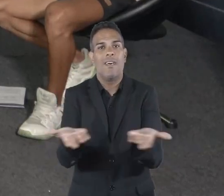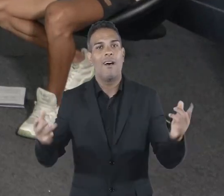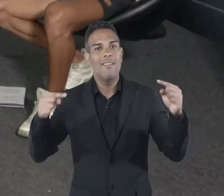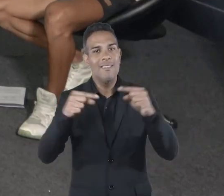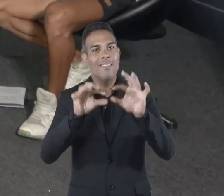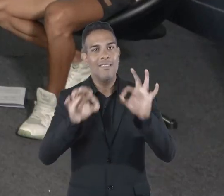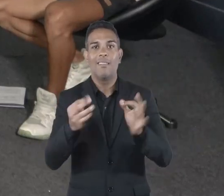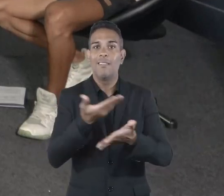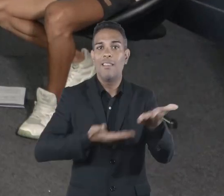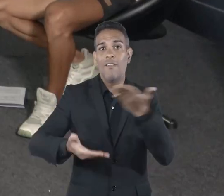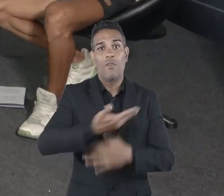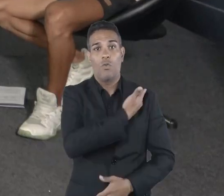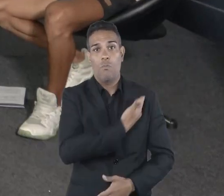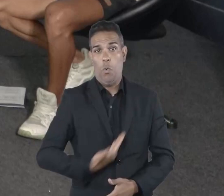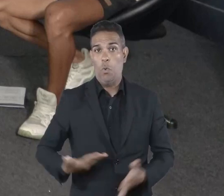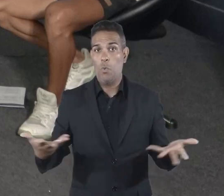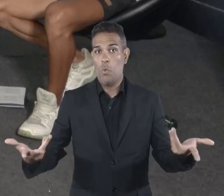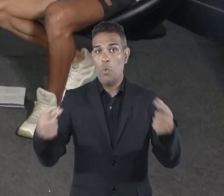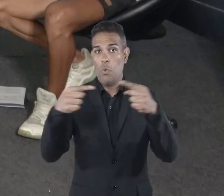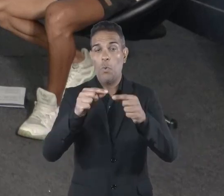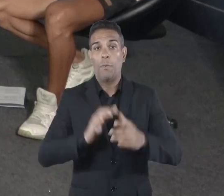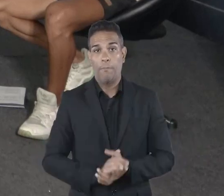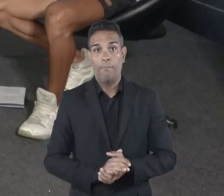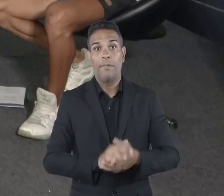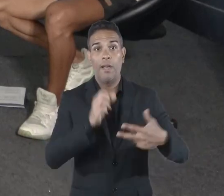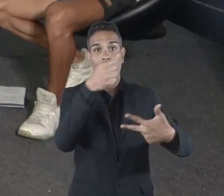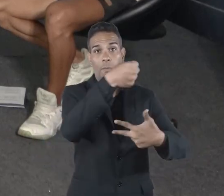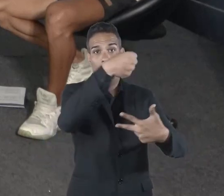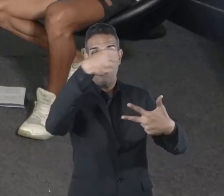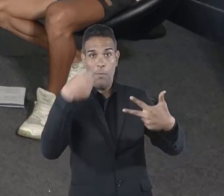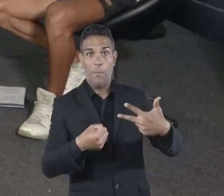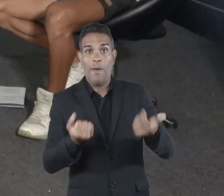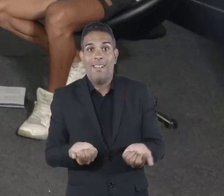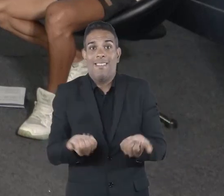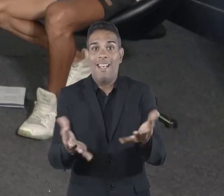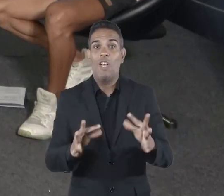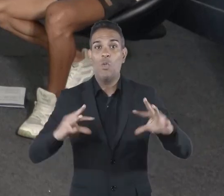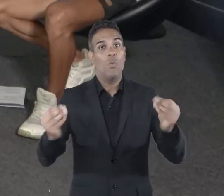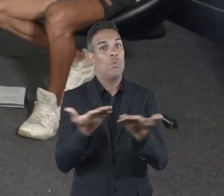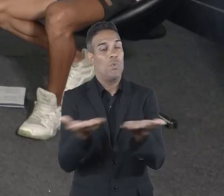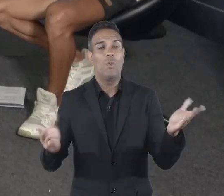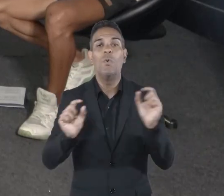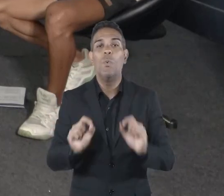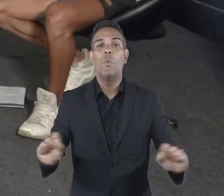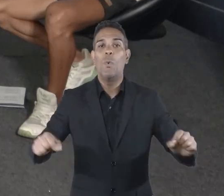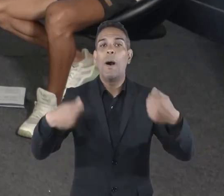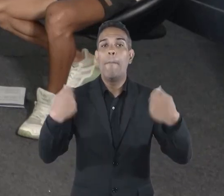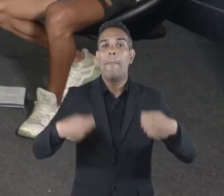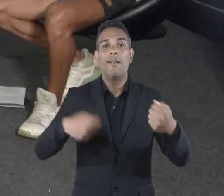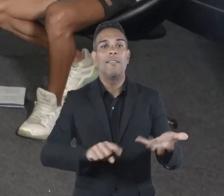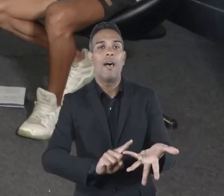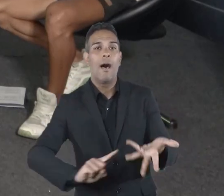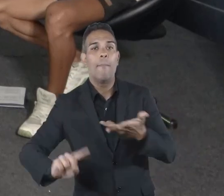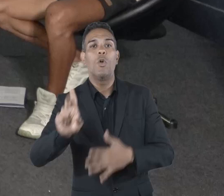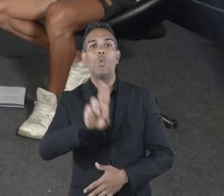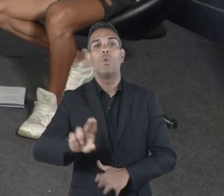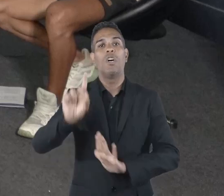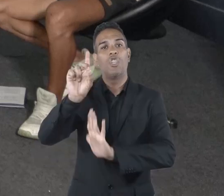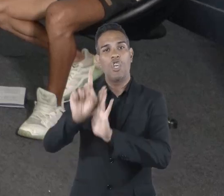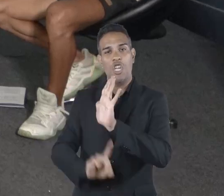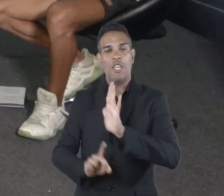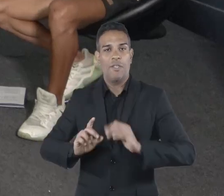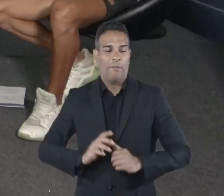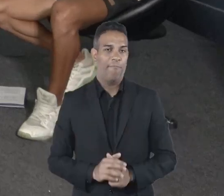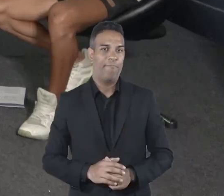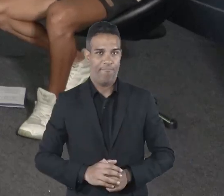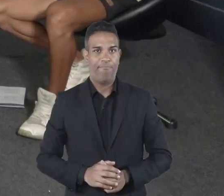esses serviços são serviços públicos, que os poderes públicos devendo essas pessoas, porque receber eles e